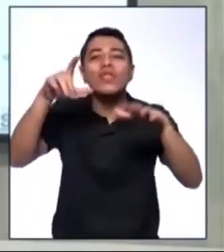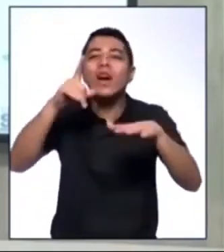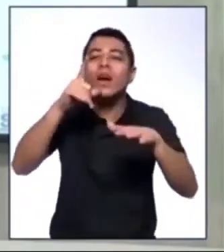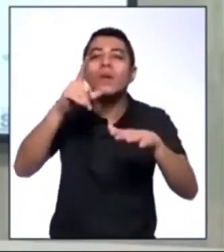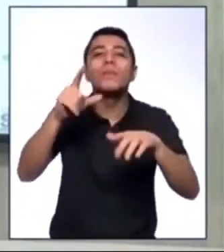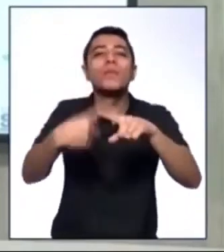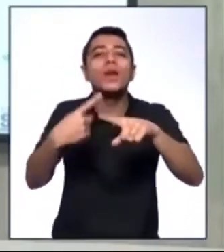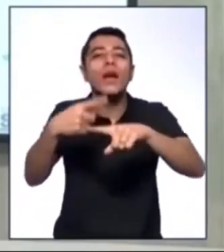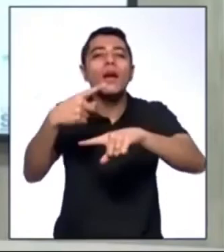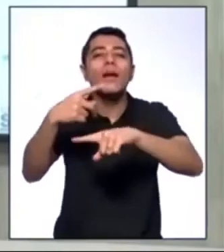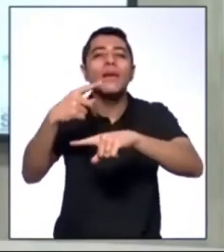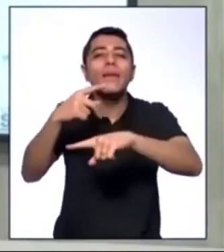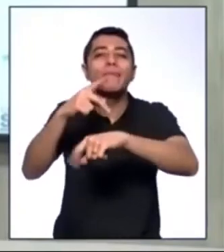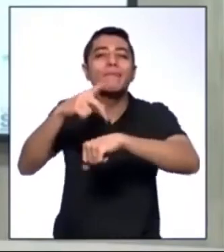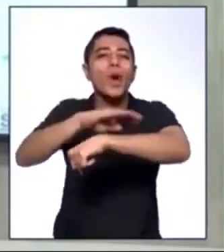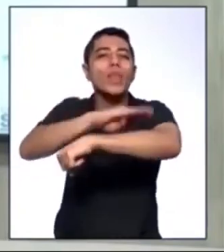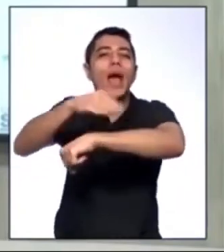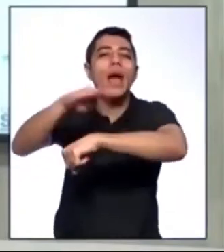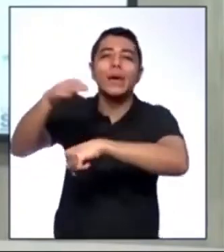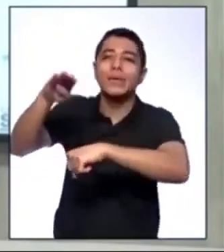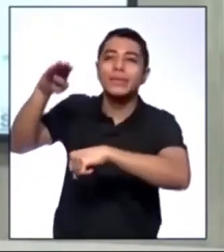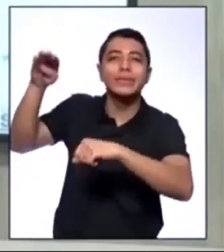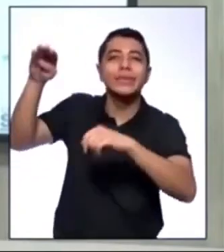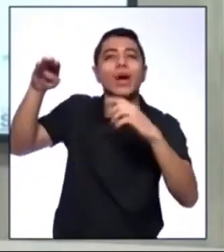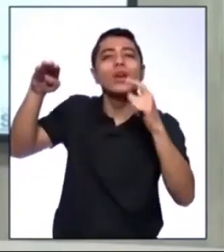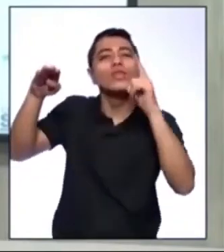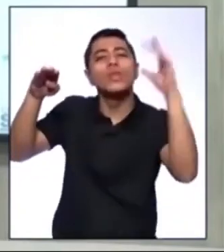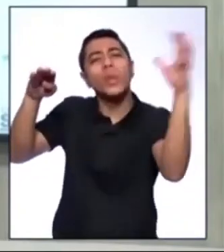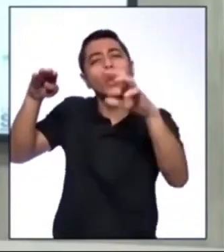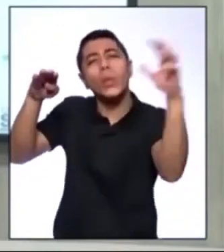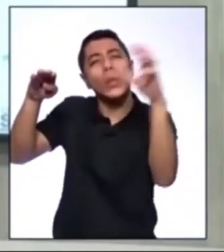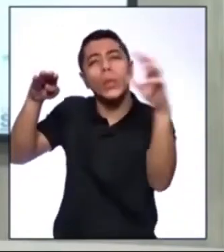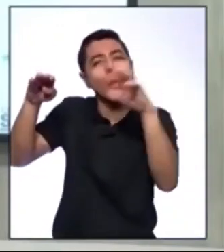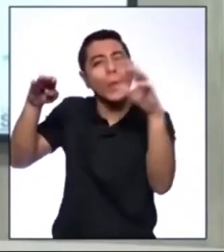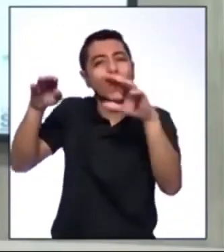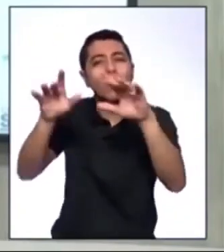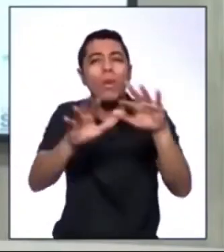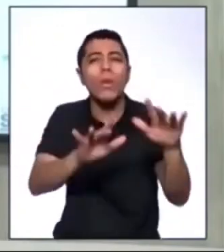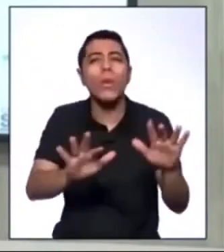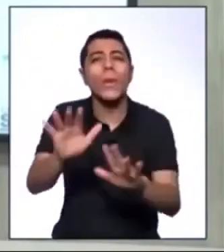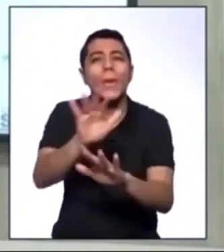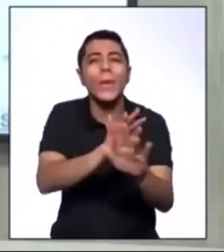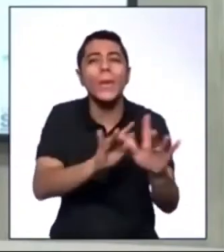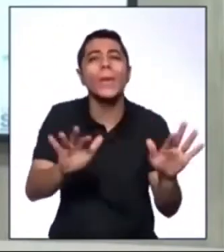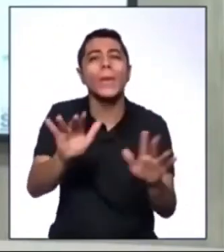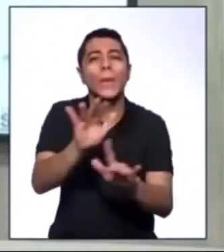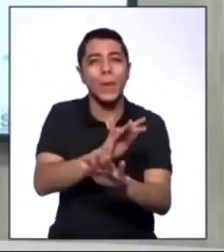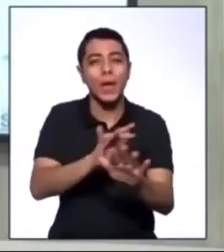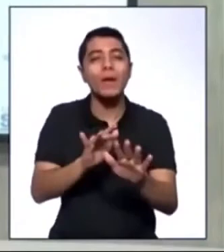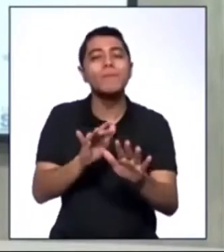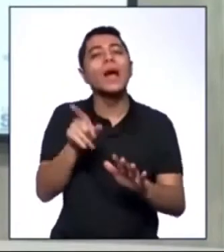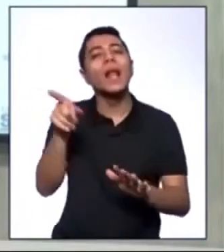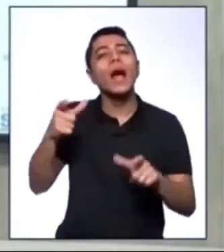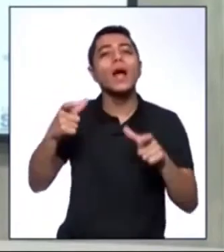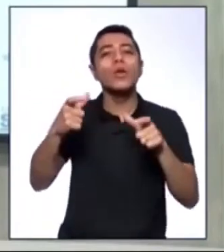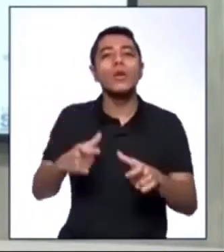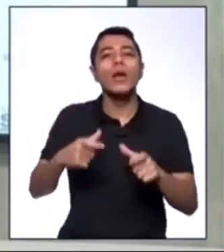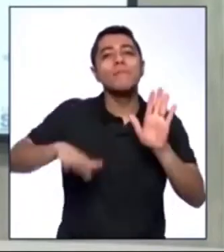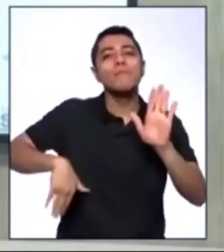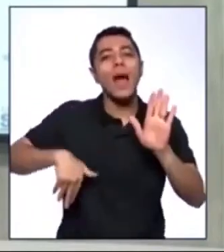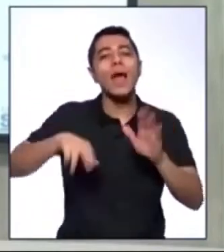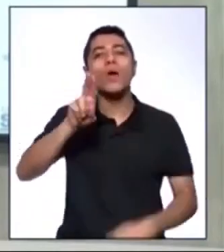que Ubatuba é Uba-chuva. A Serra do Mar, galera, está muito próxima ao litoral em Ubatuba. Então nós